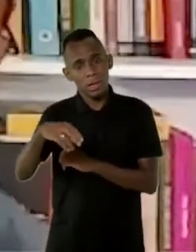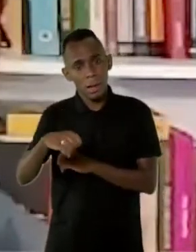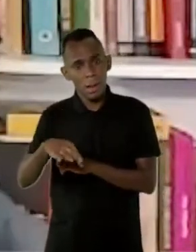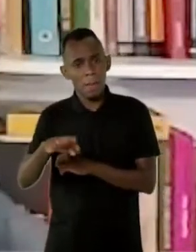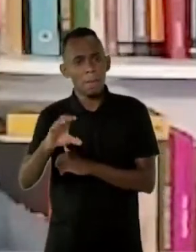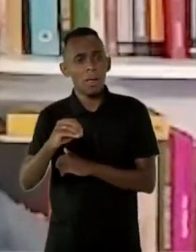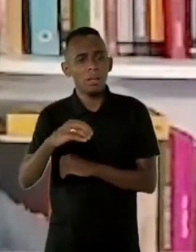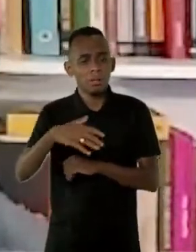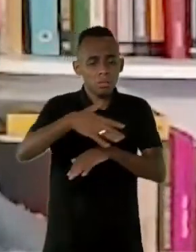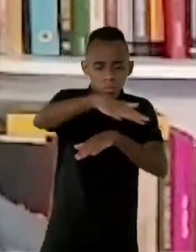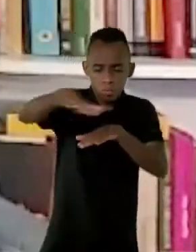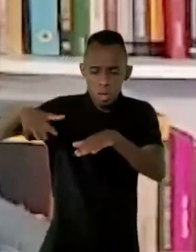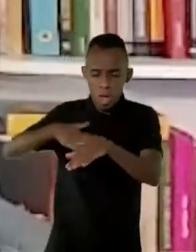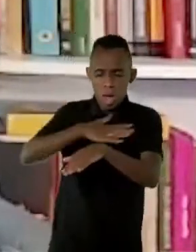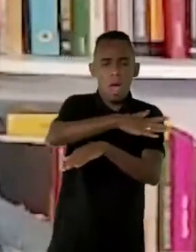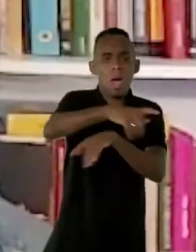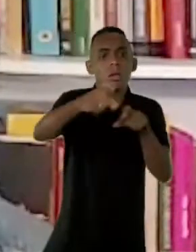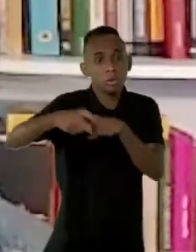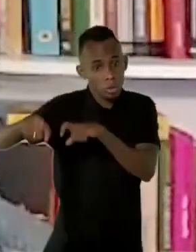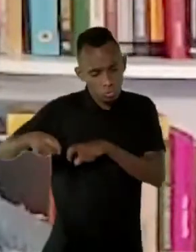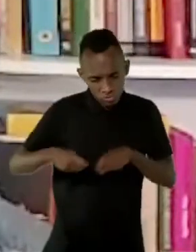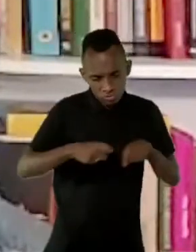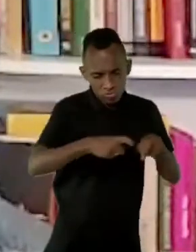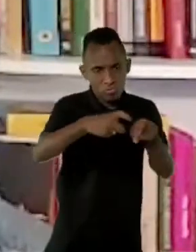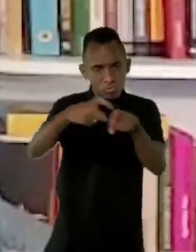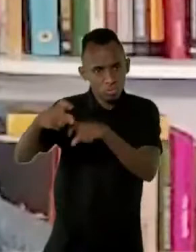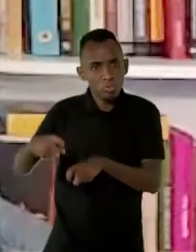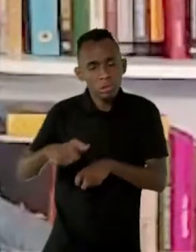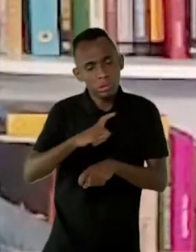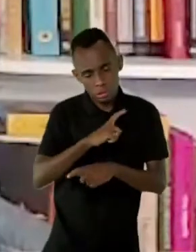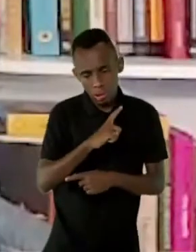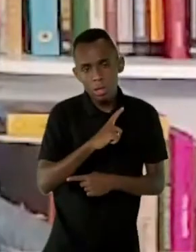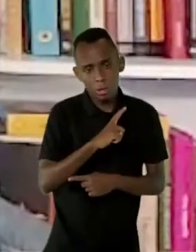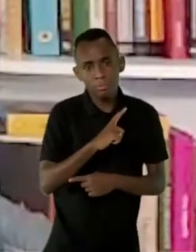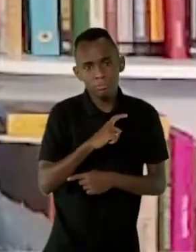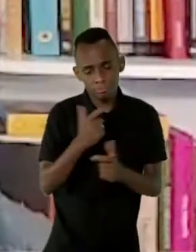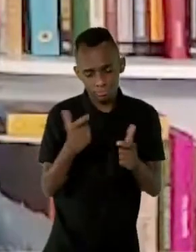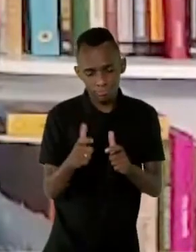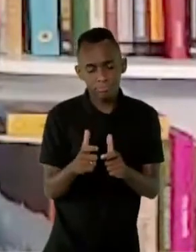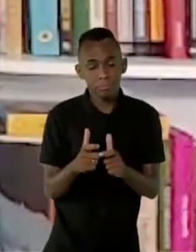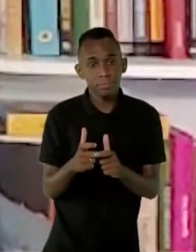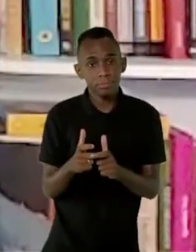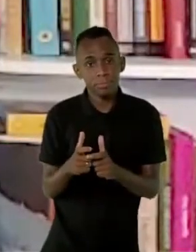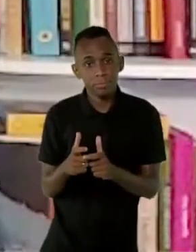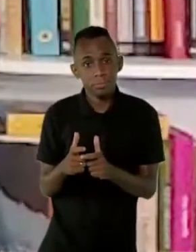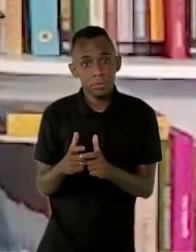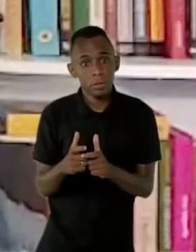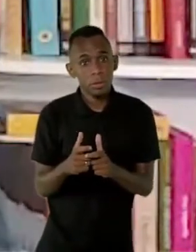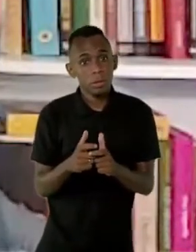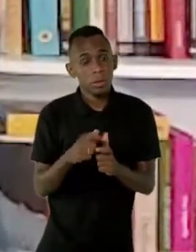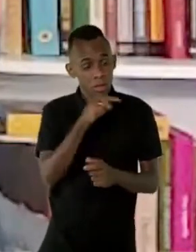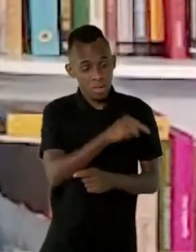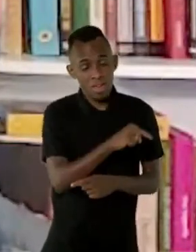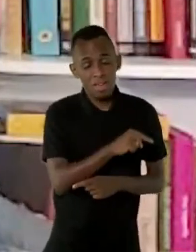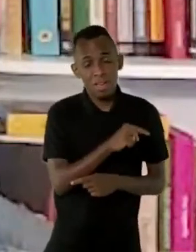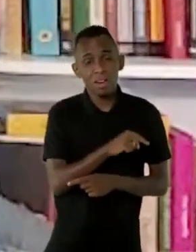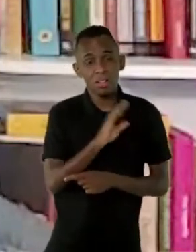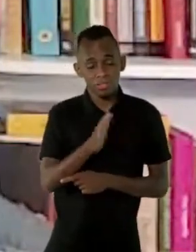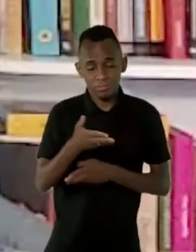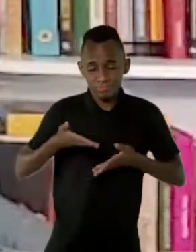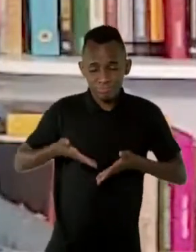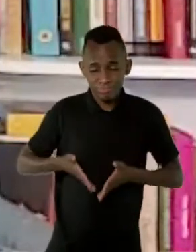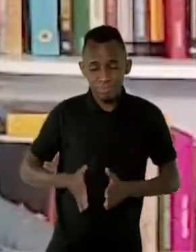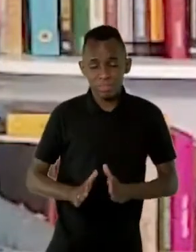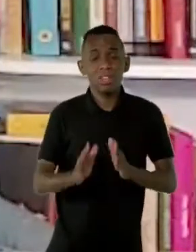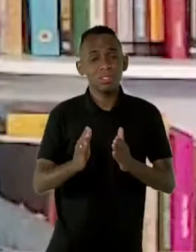até hoje, né? Com fazenda, com sítios. E então a Carolina já nasceu sob